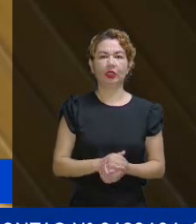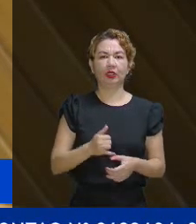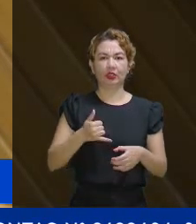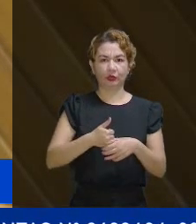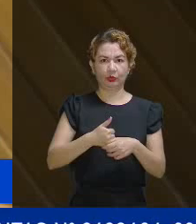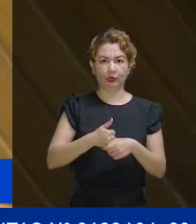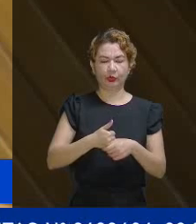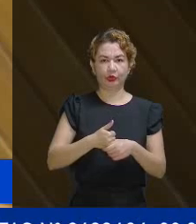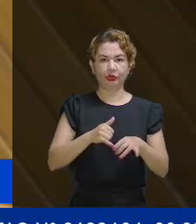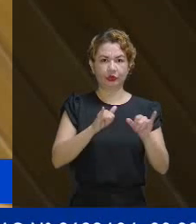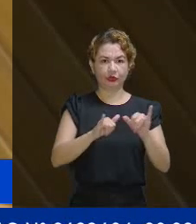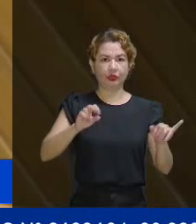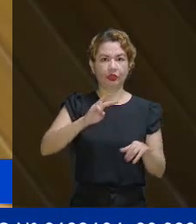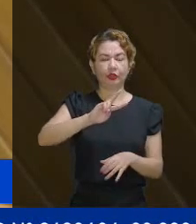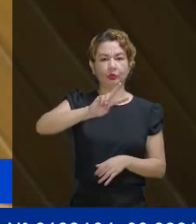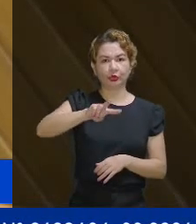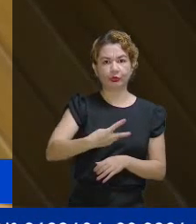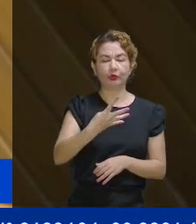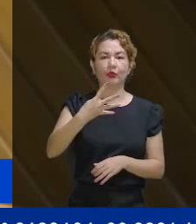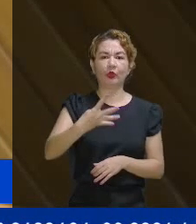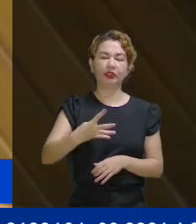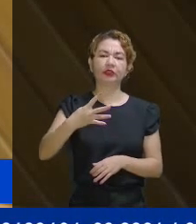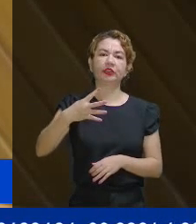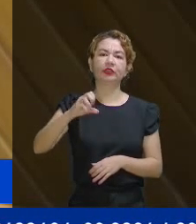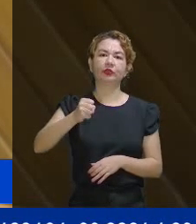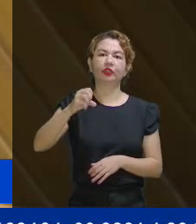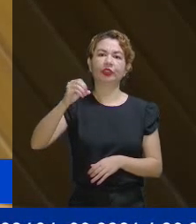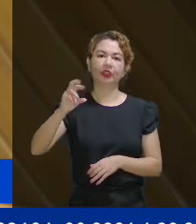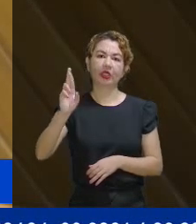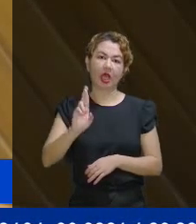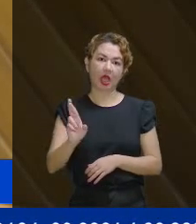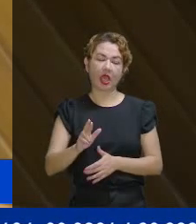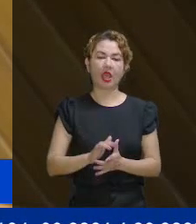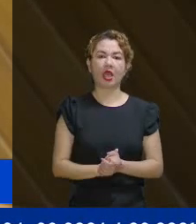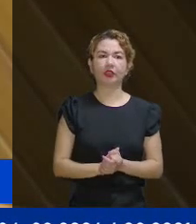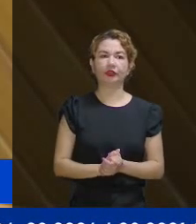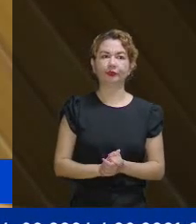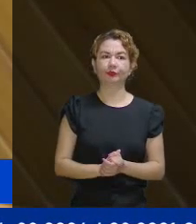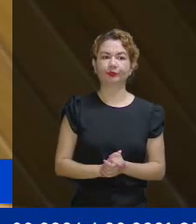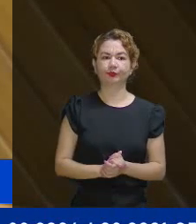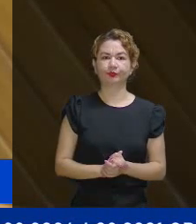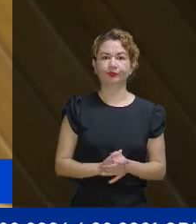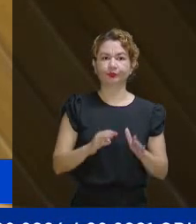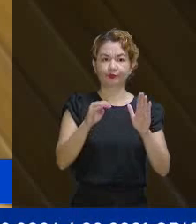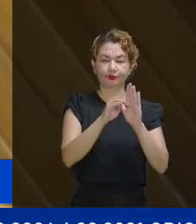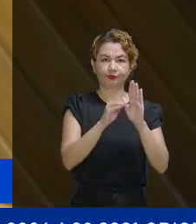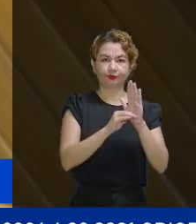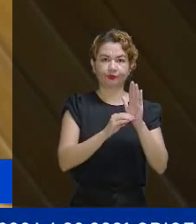na representação de contas. Perdão, na prestação de contas. Número do processo